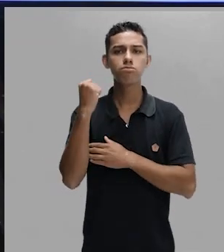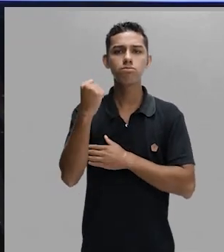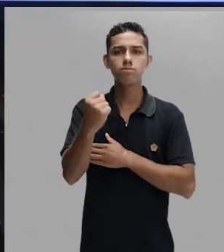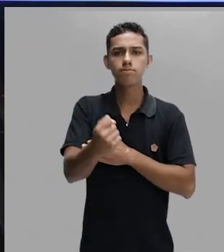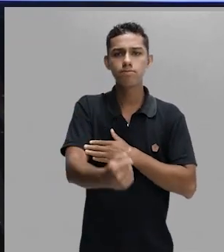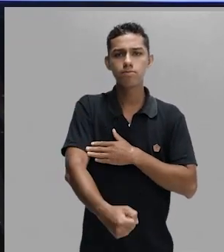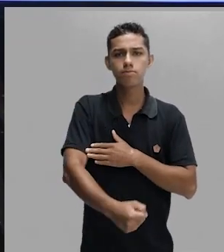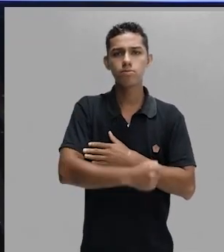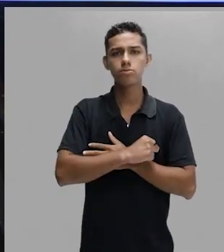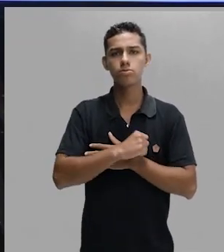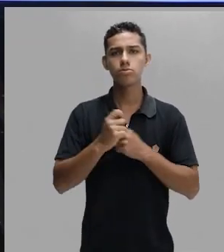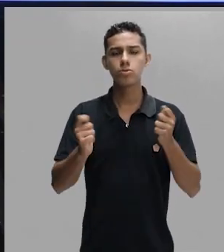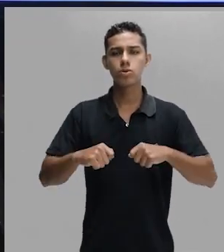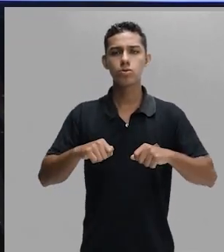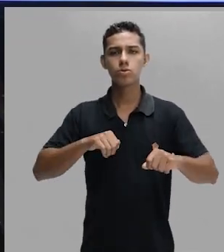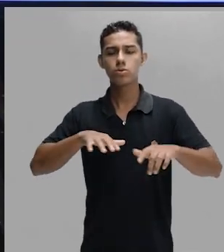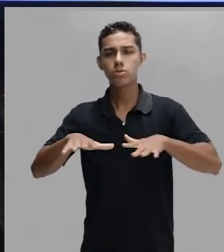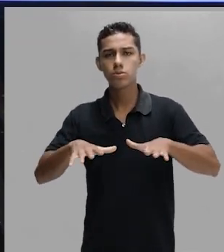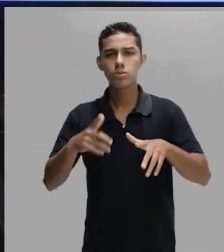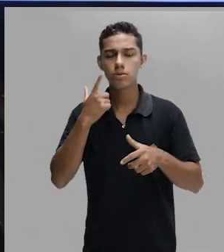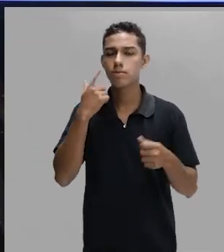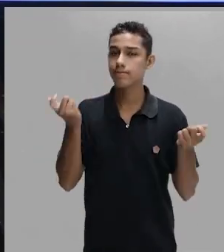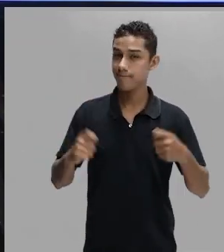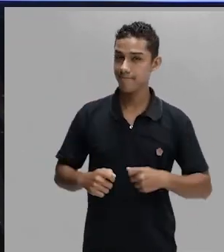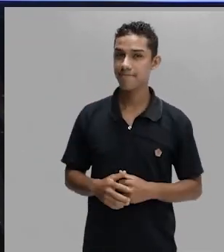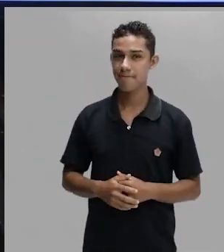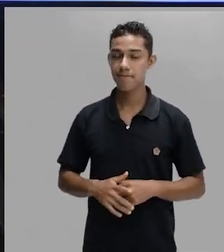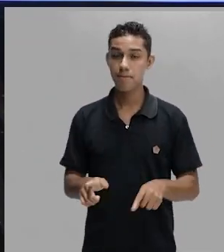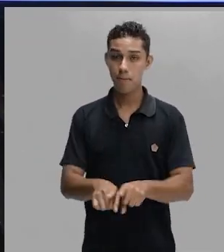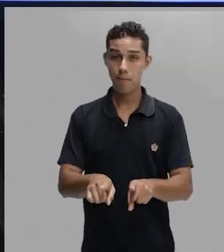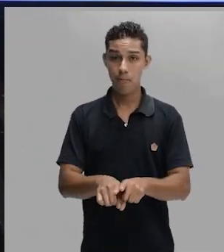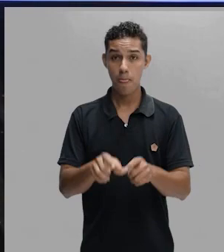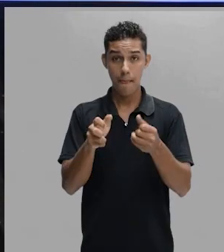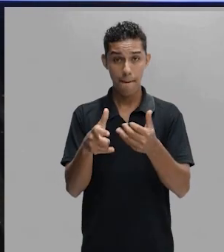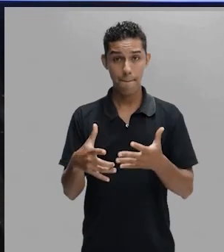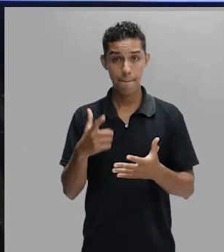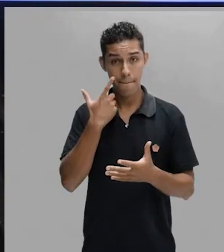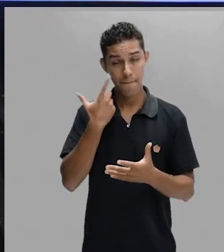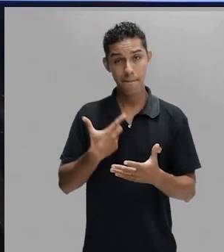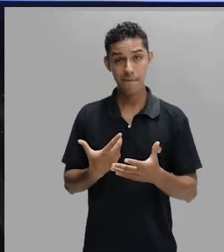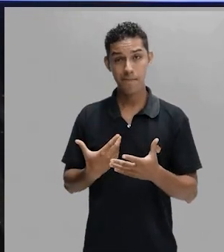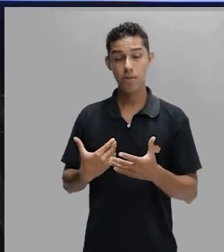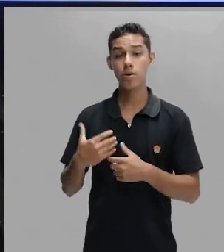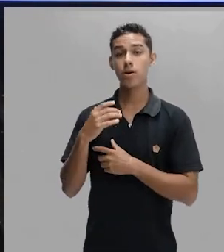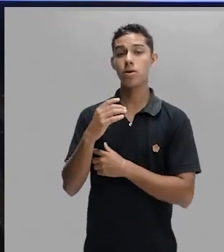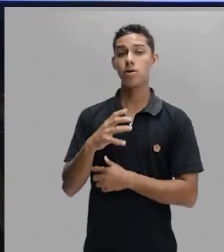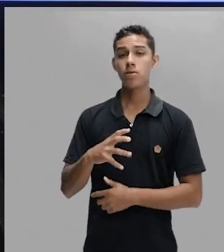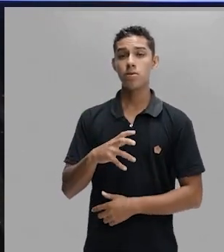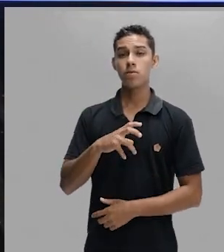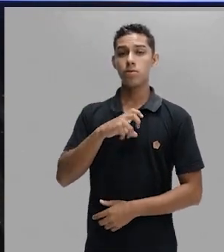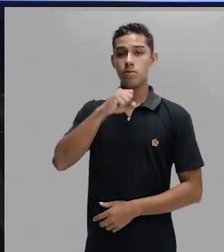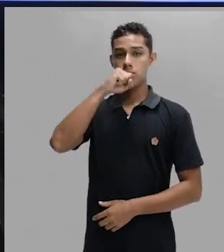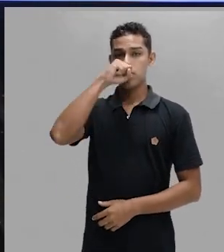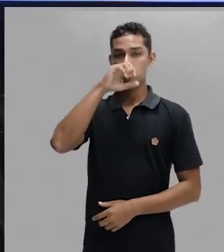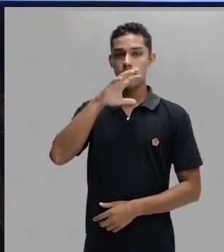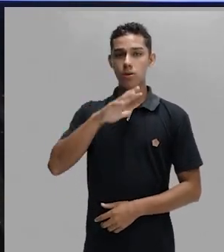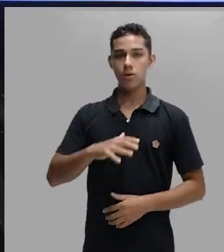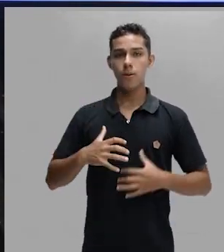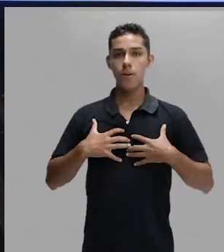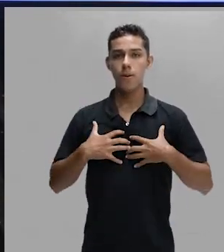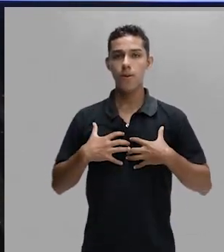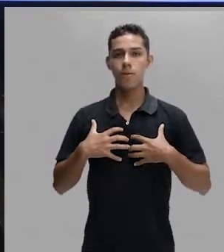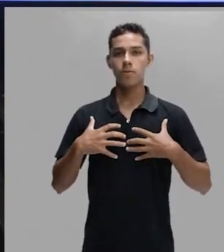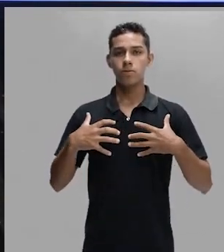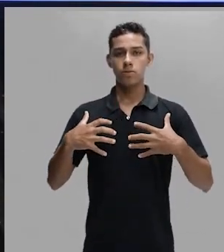o nosso corpo crie alavancas. Eu já falei para vocês também do sistema cardiorrespiratório. Eu disse para vocês